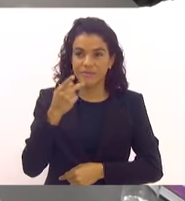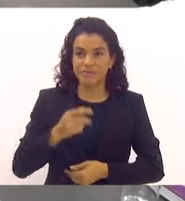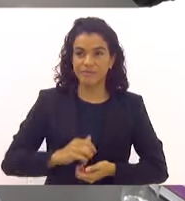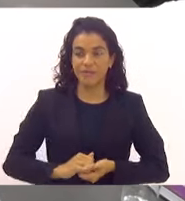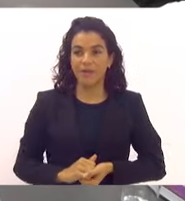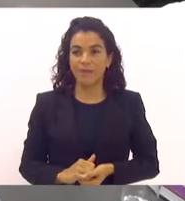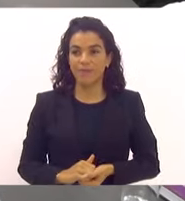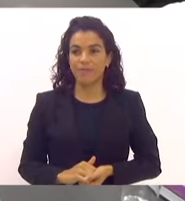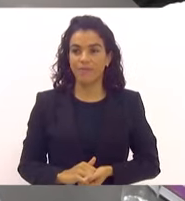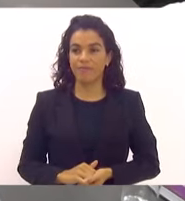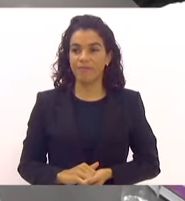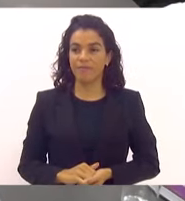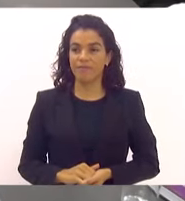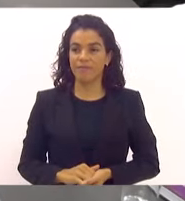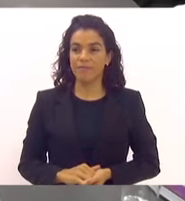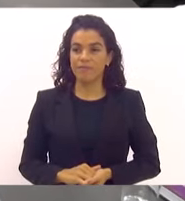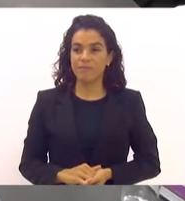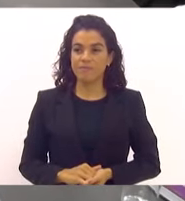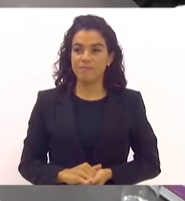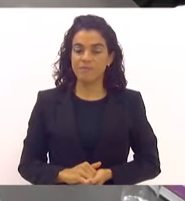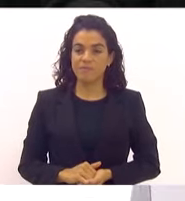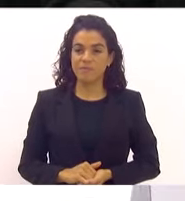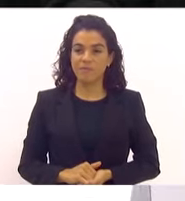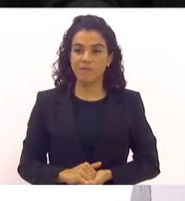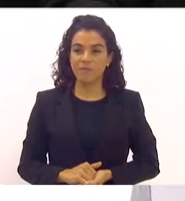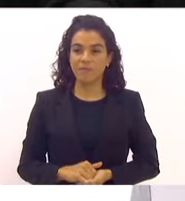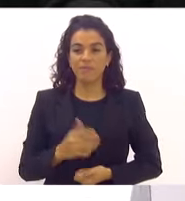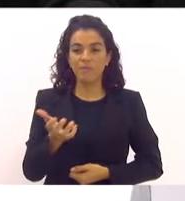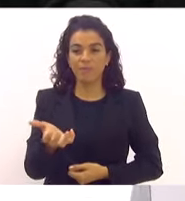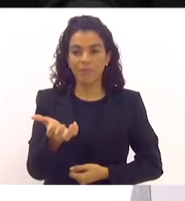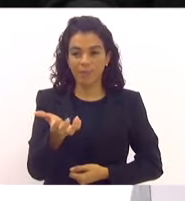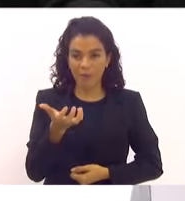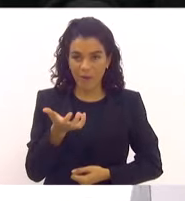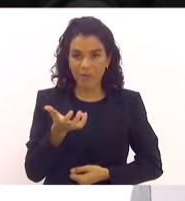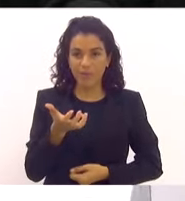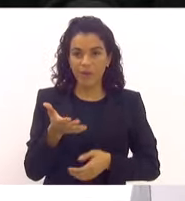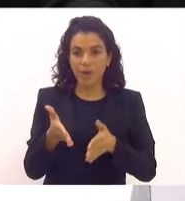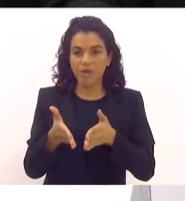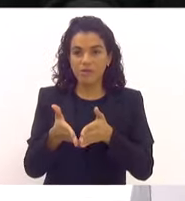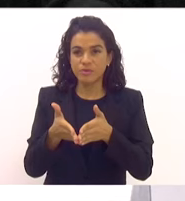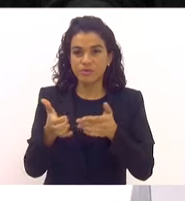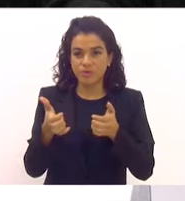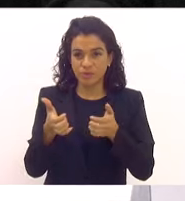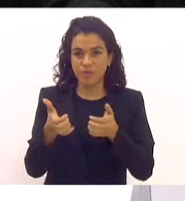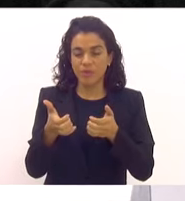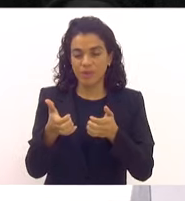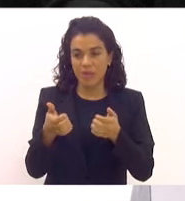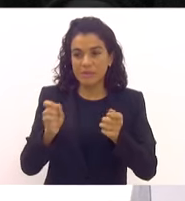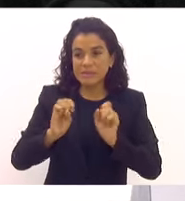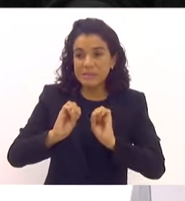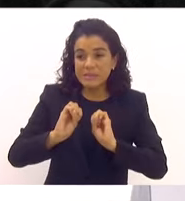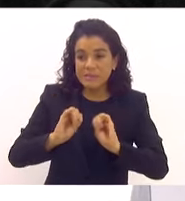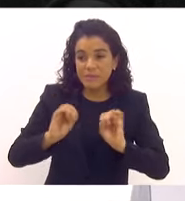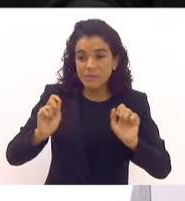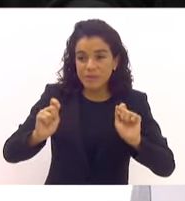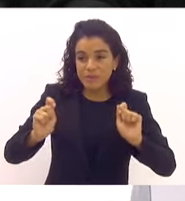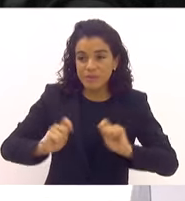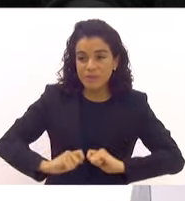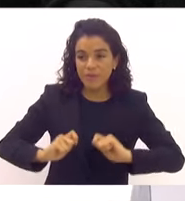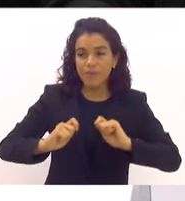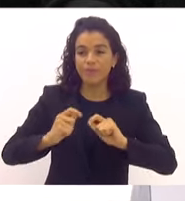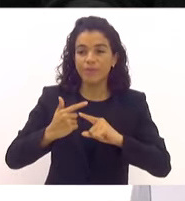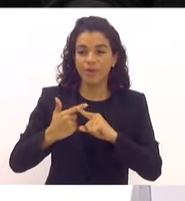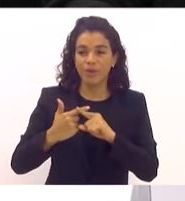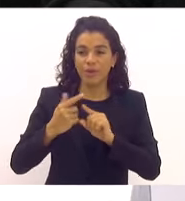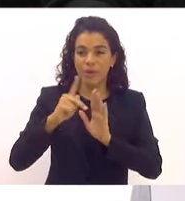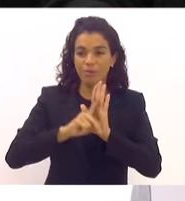Serginho. Deputado Luiz Paulo. Eu queria solicitar a Vossa Excelência, se fosse possível. Eu acho que esse é um